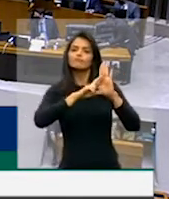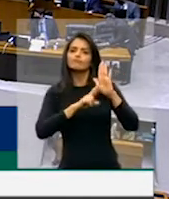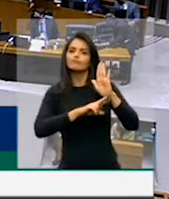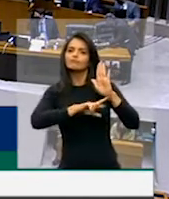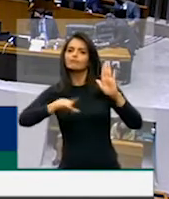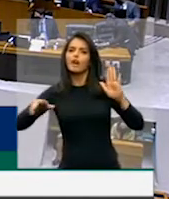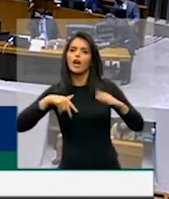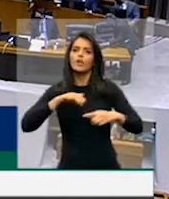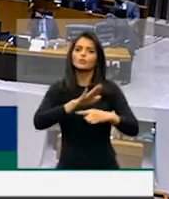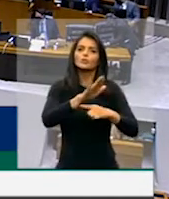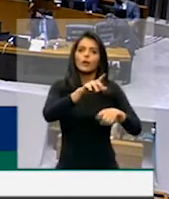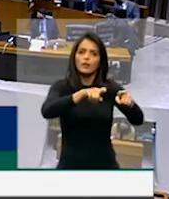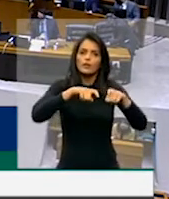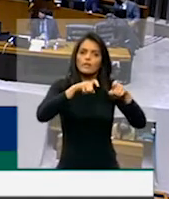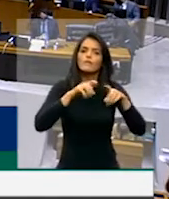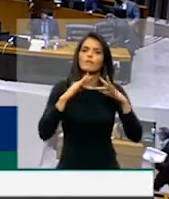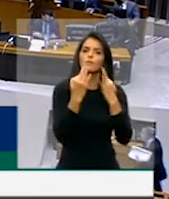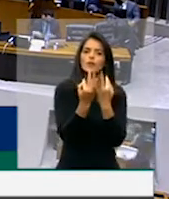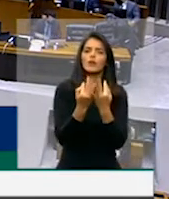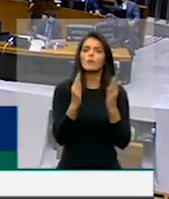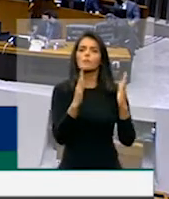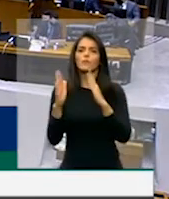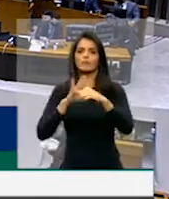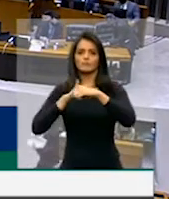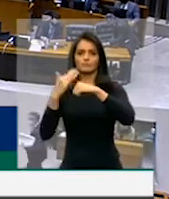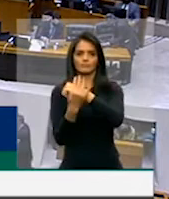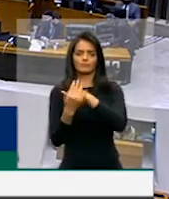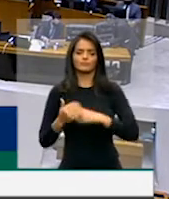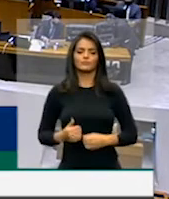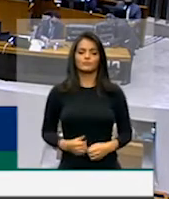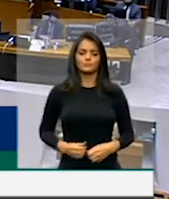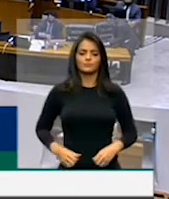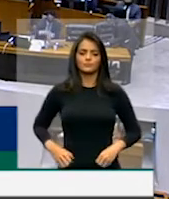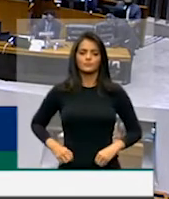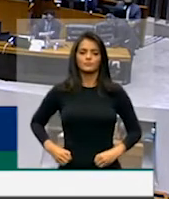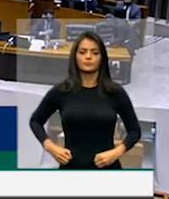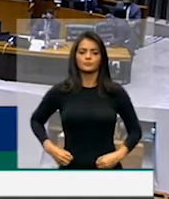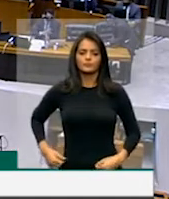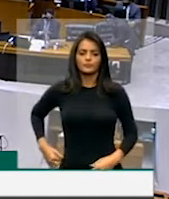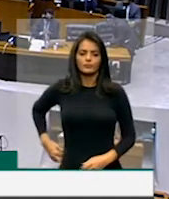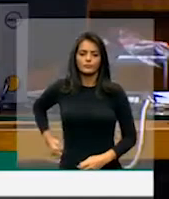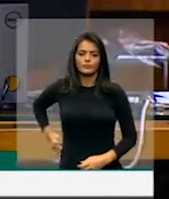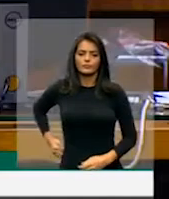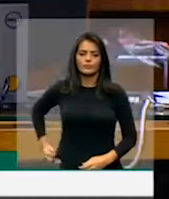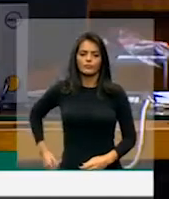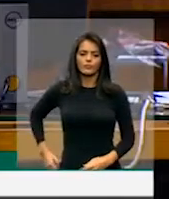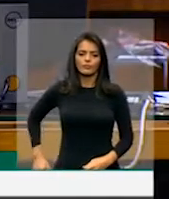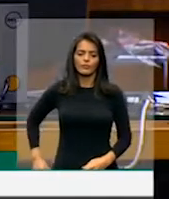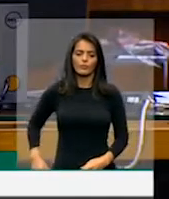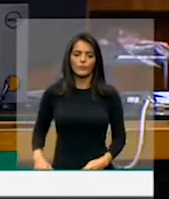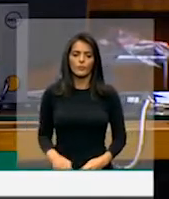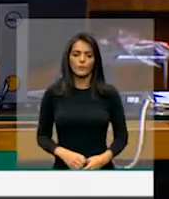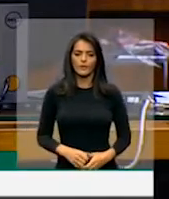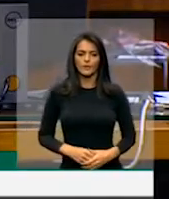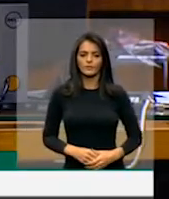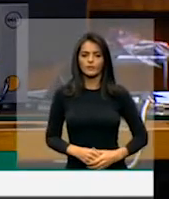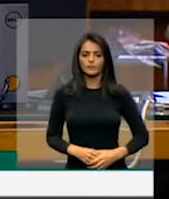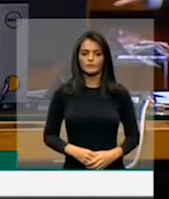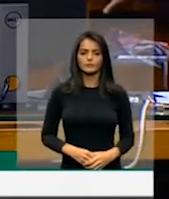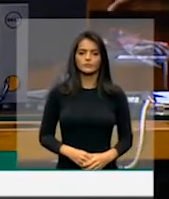contribui apenas com 10 por cento este valor reunido soma durante o ano mais de 150 bilhões de reais